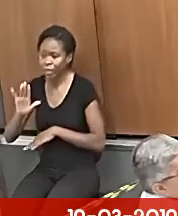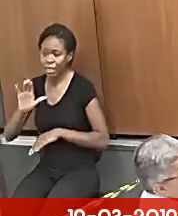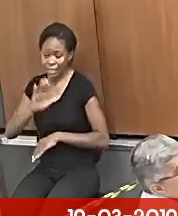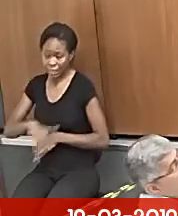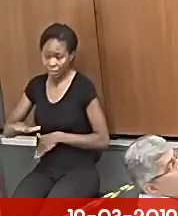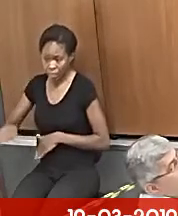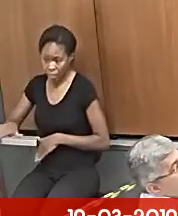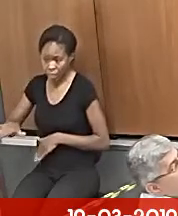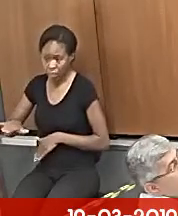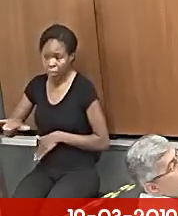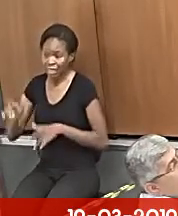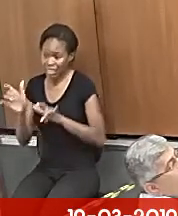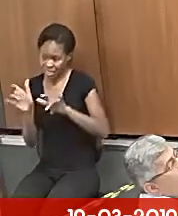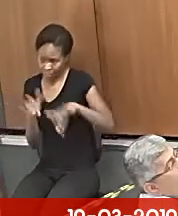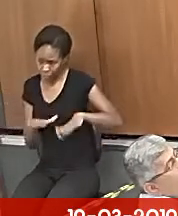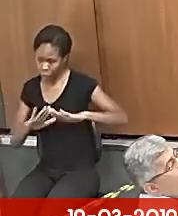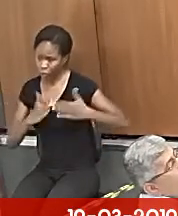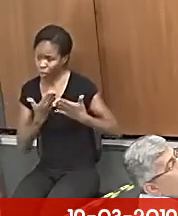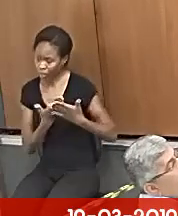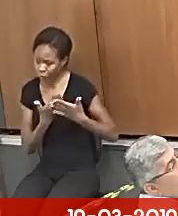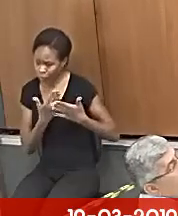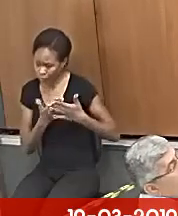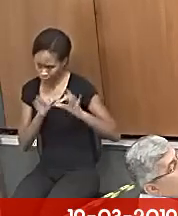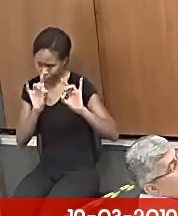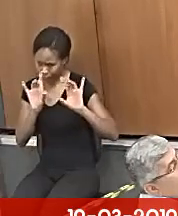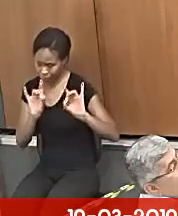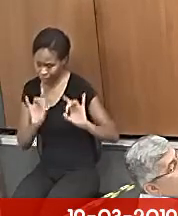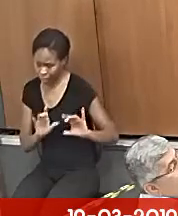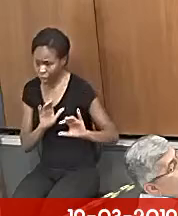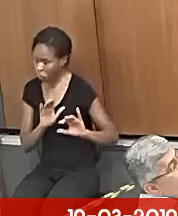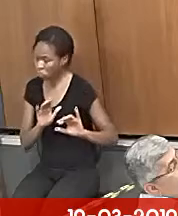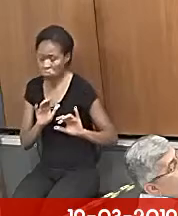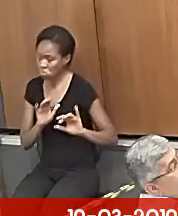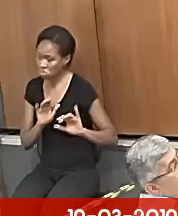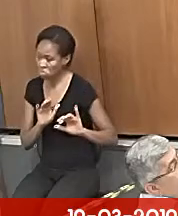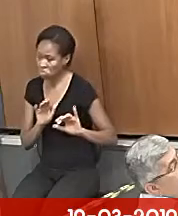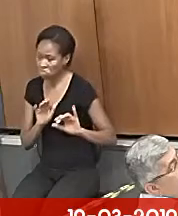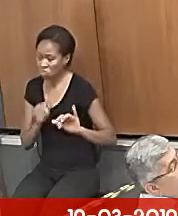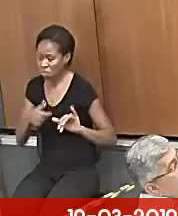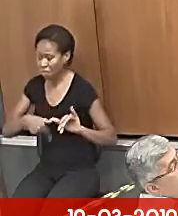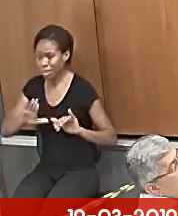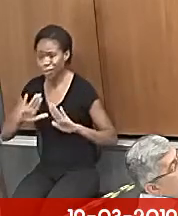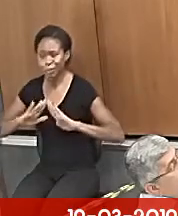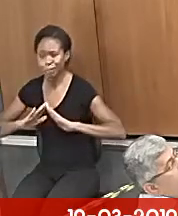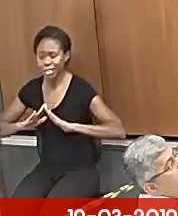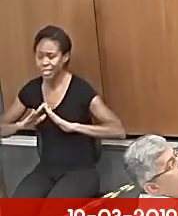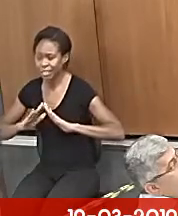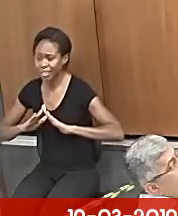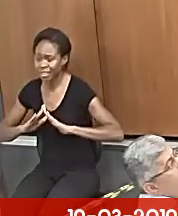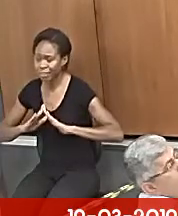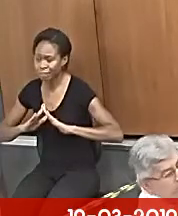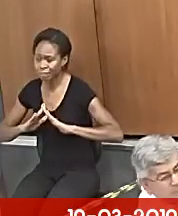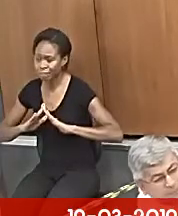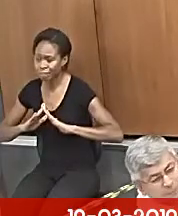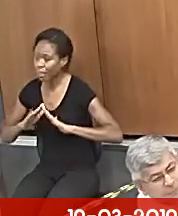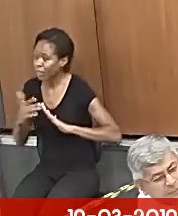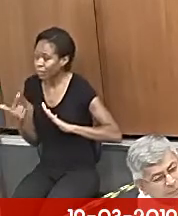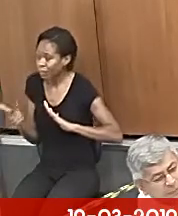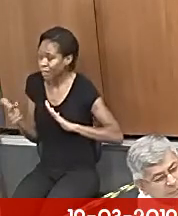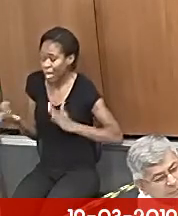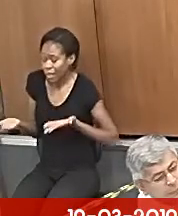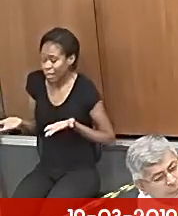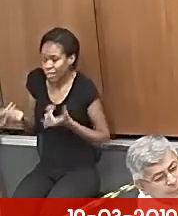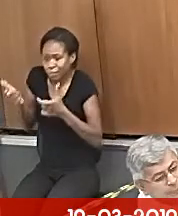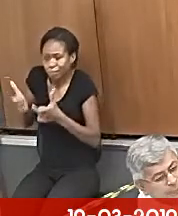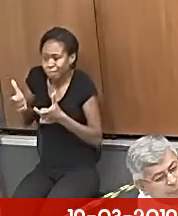remédio se trancar no quarto comigo exageradamente não tem oficina pedagógica não tem professor né então